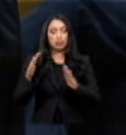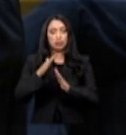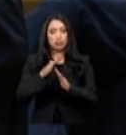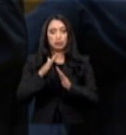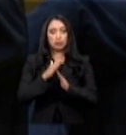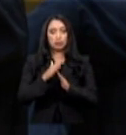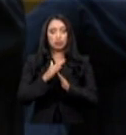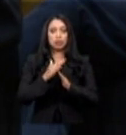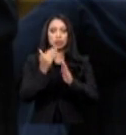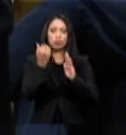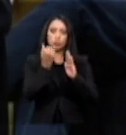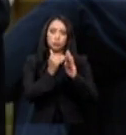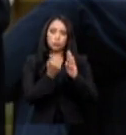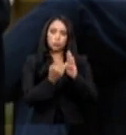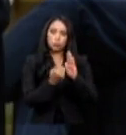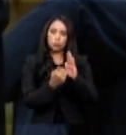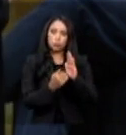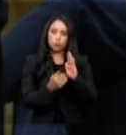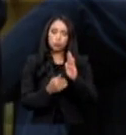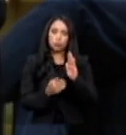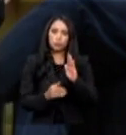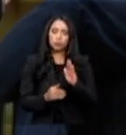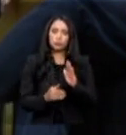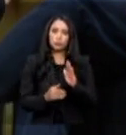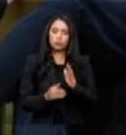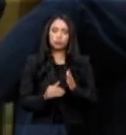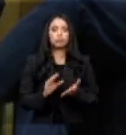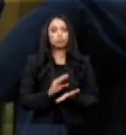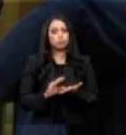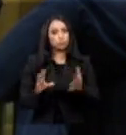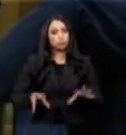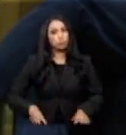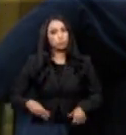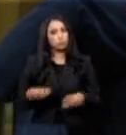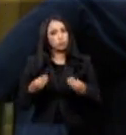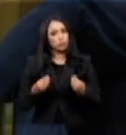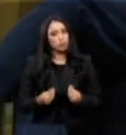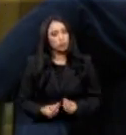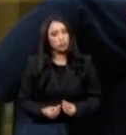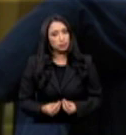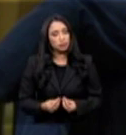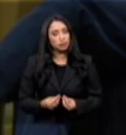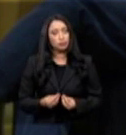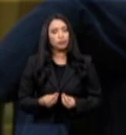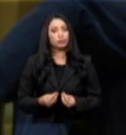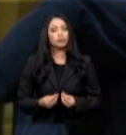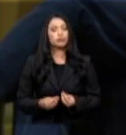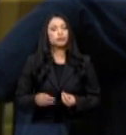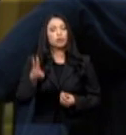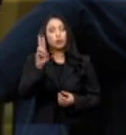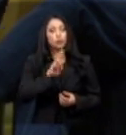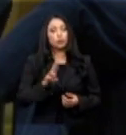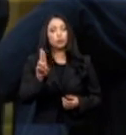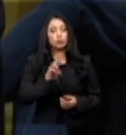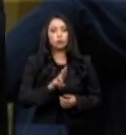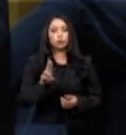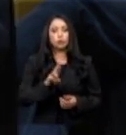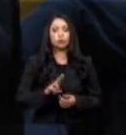objetivos, investimento real, preservar o uso público da infraestrutura,